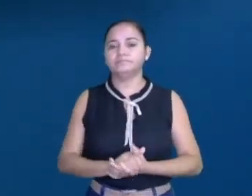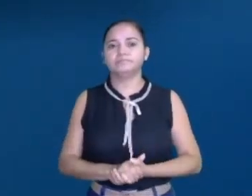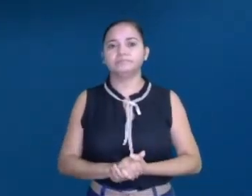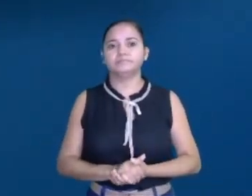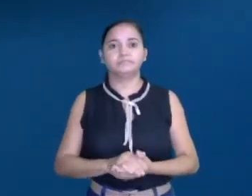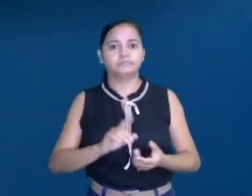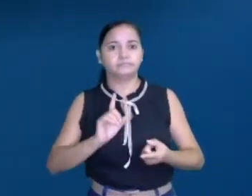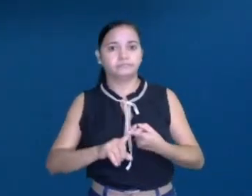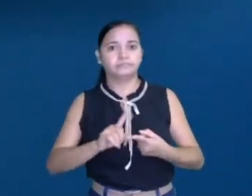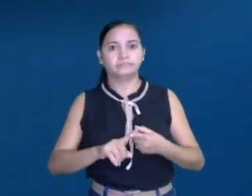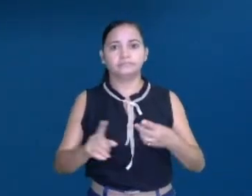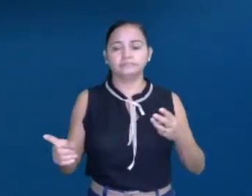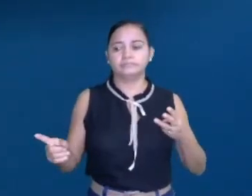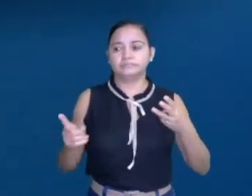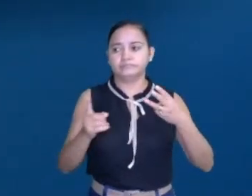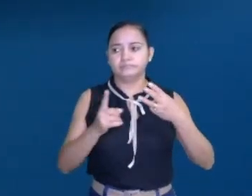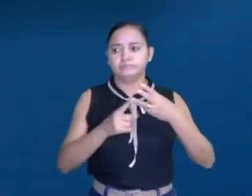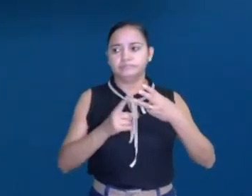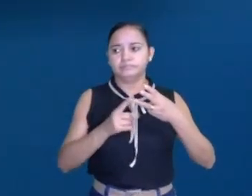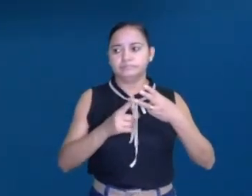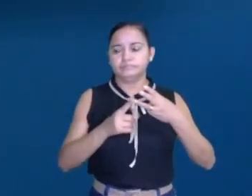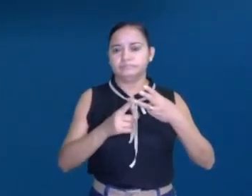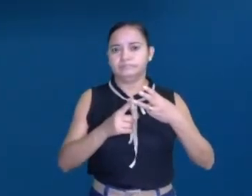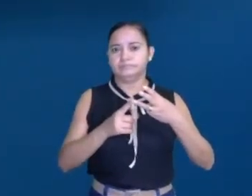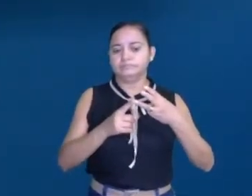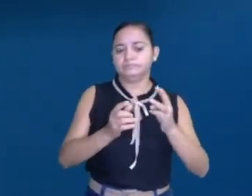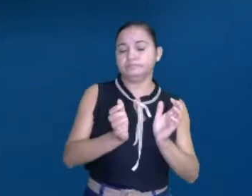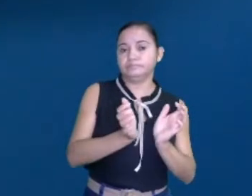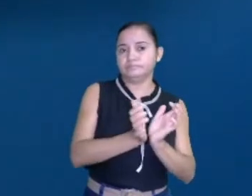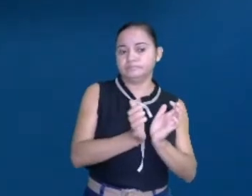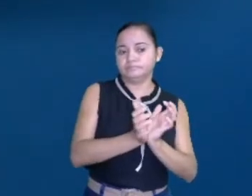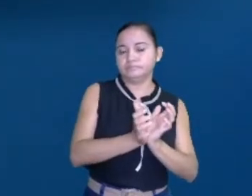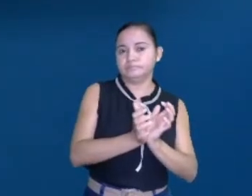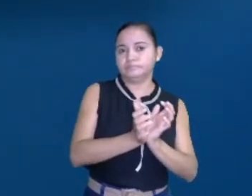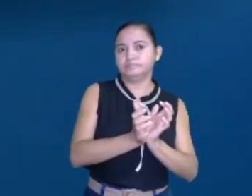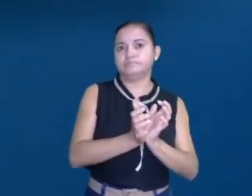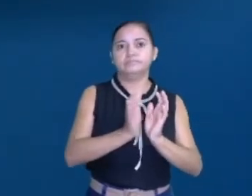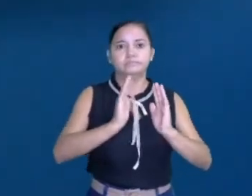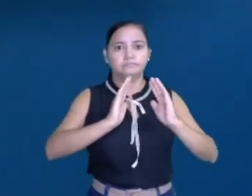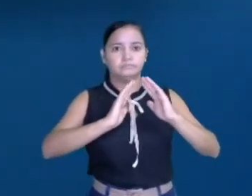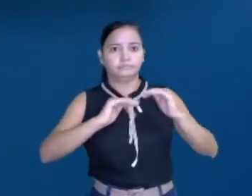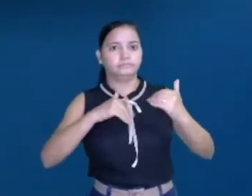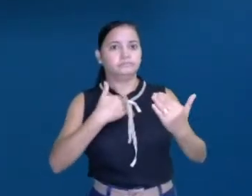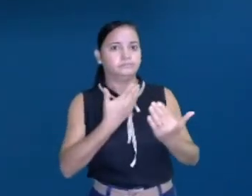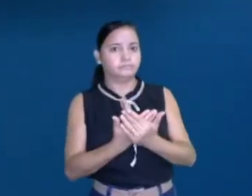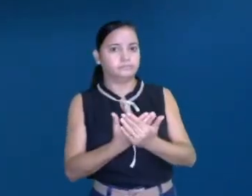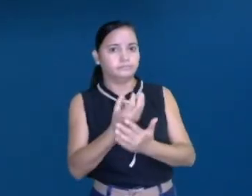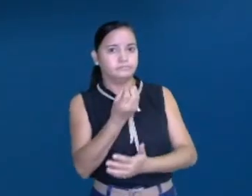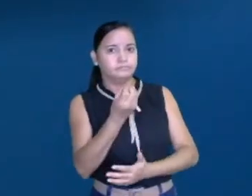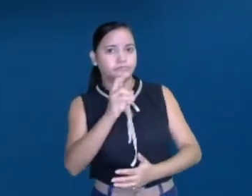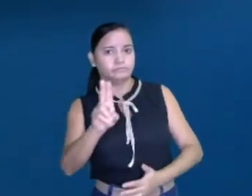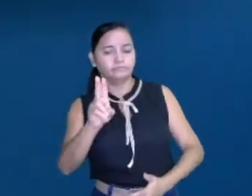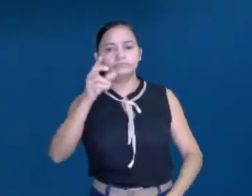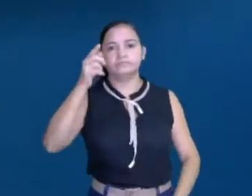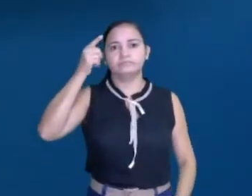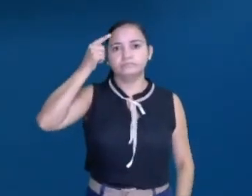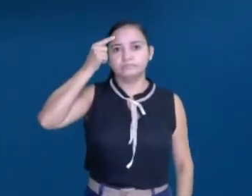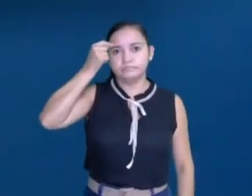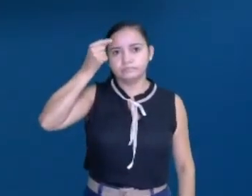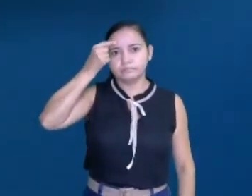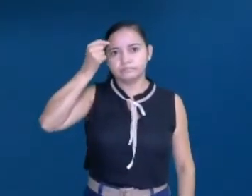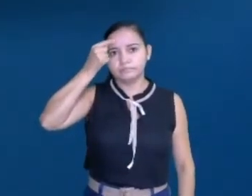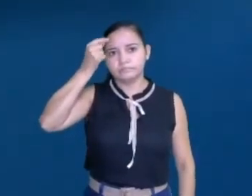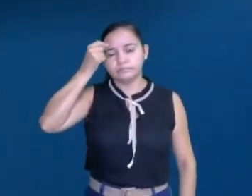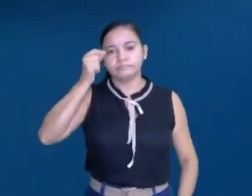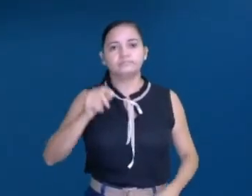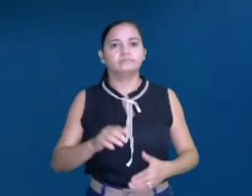um grupo temporário, que é feito pela escola ou faculdades, e a gente vai em um determinado horário do